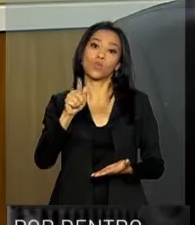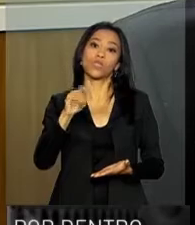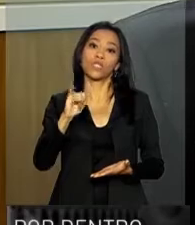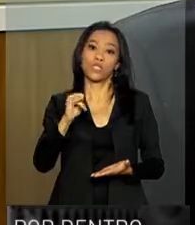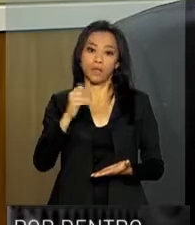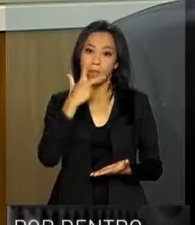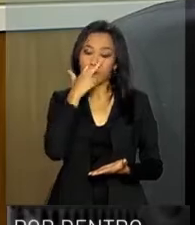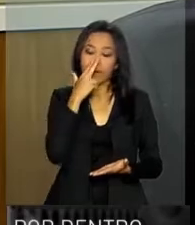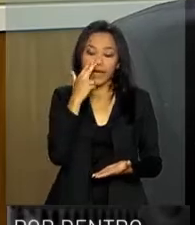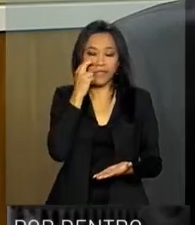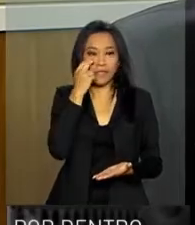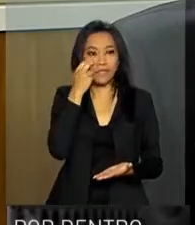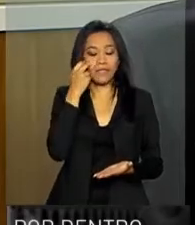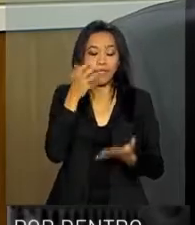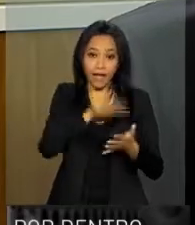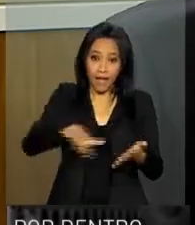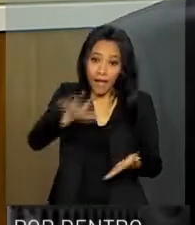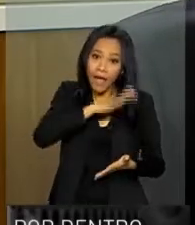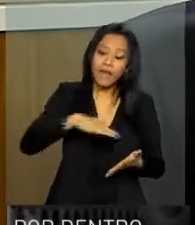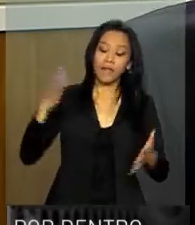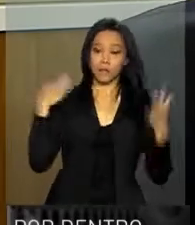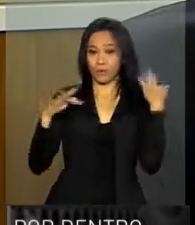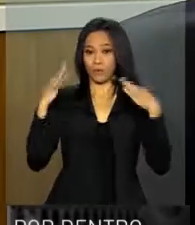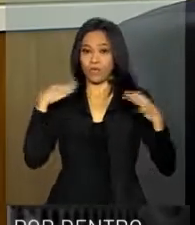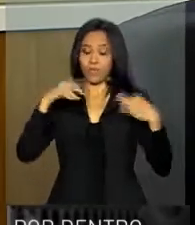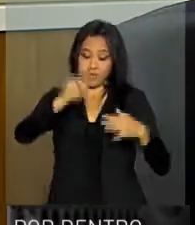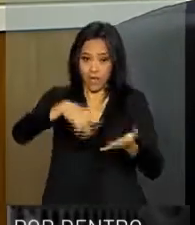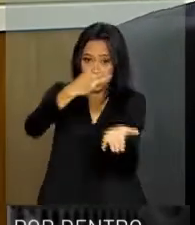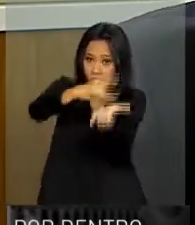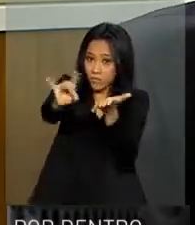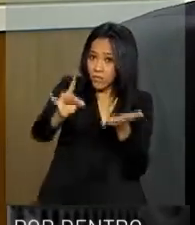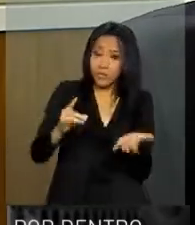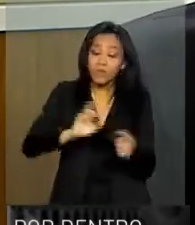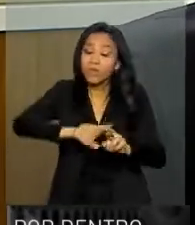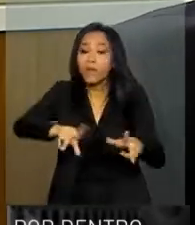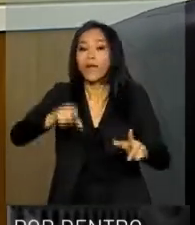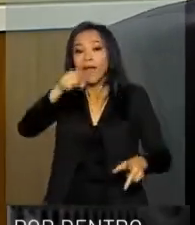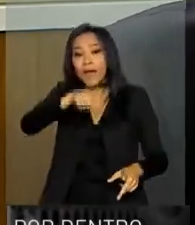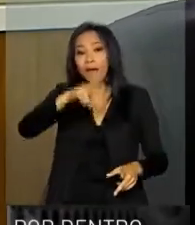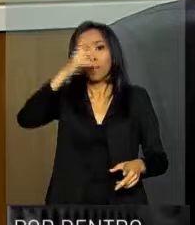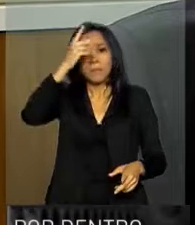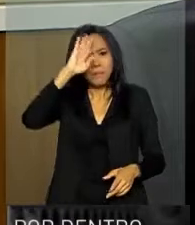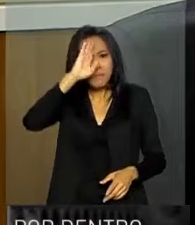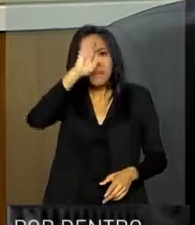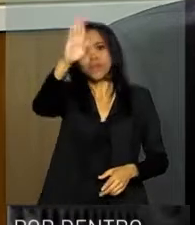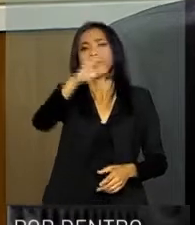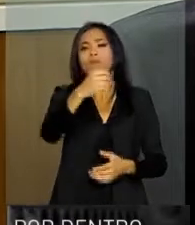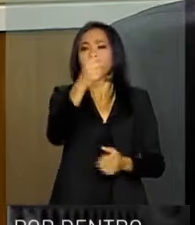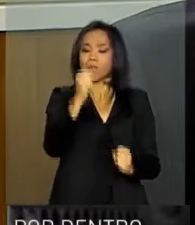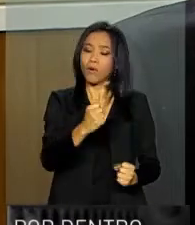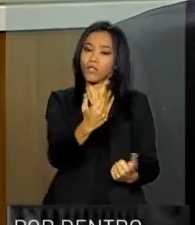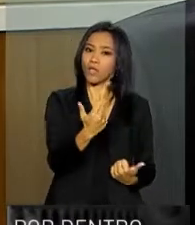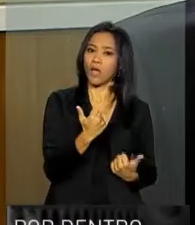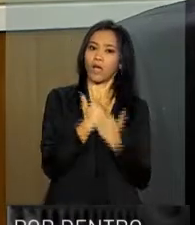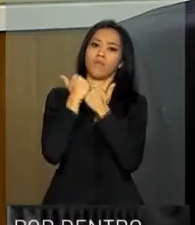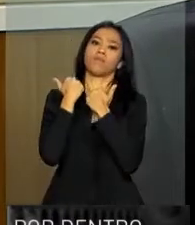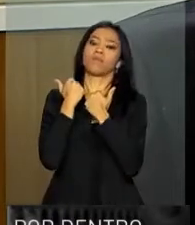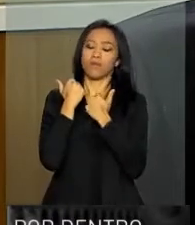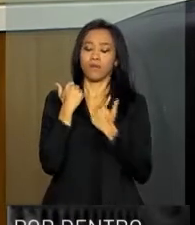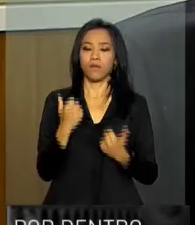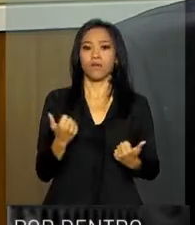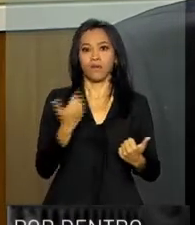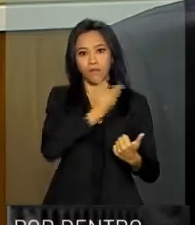é é o inimigo da natureza e não é o principal aliado do meio ambiente e gerador de